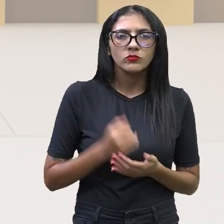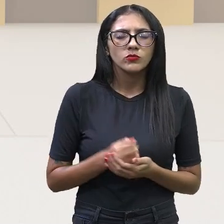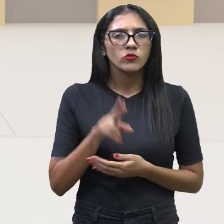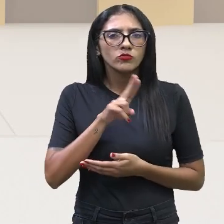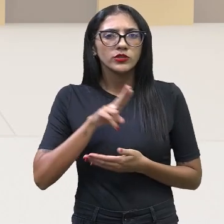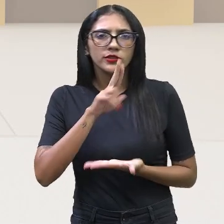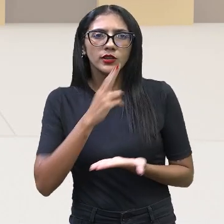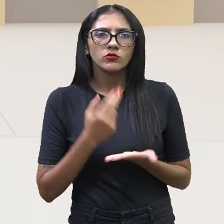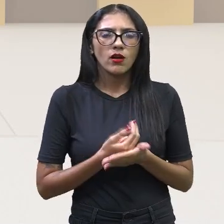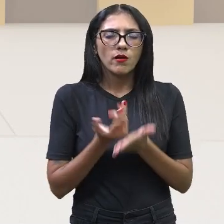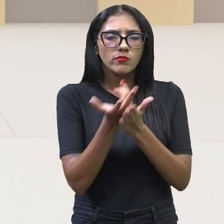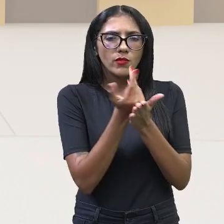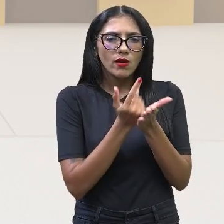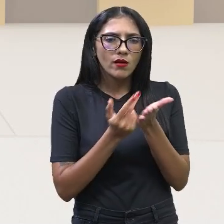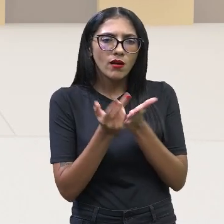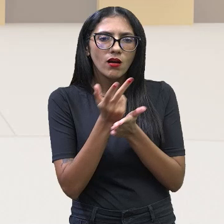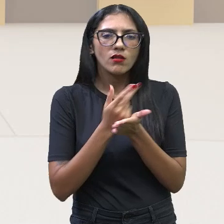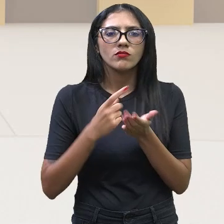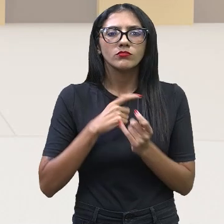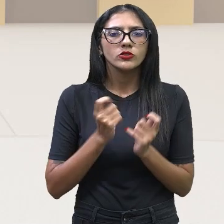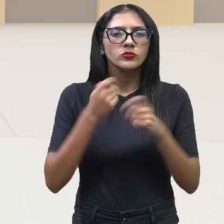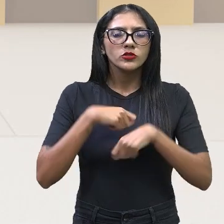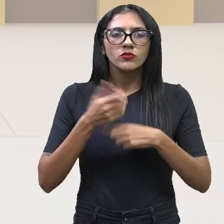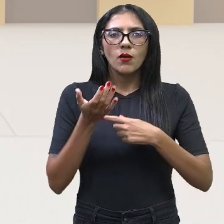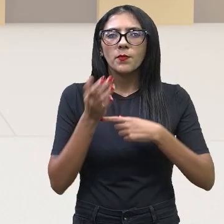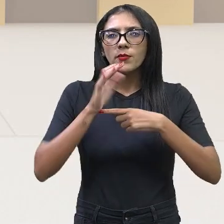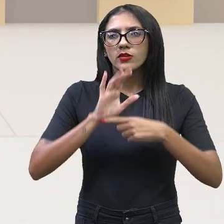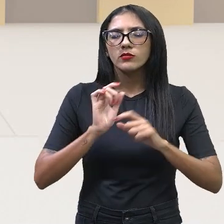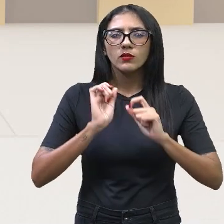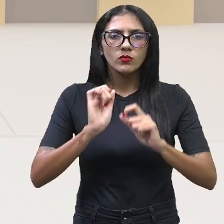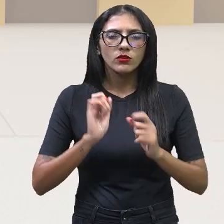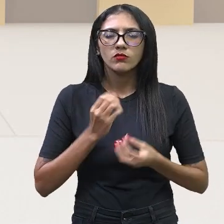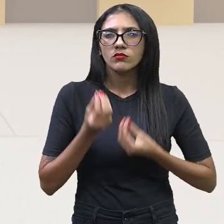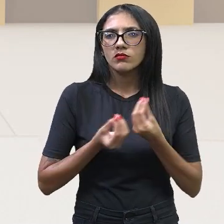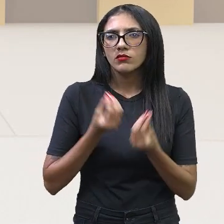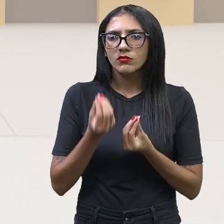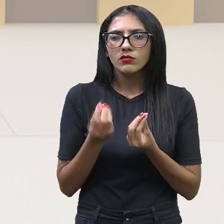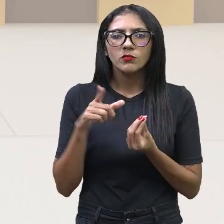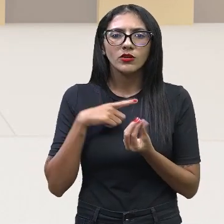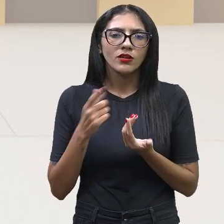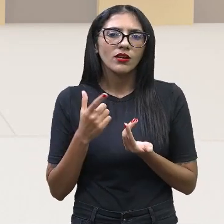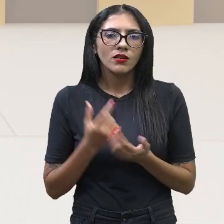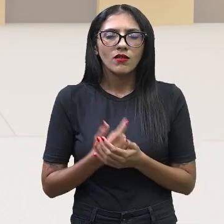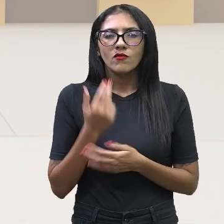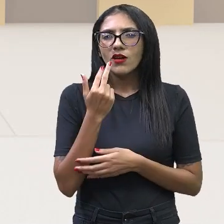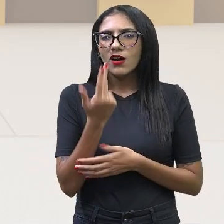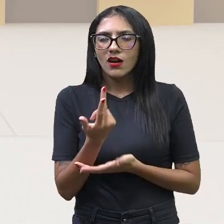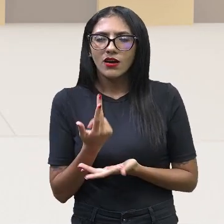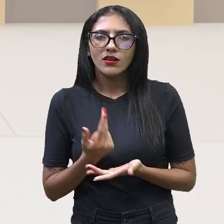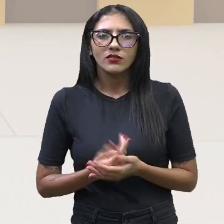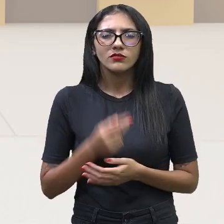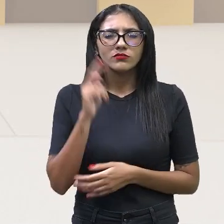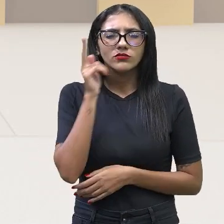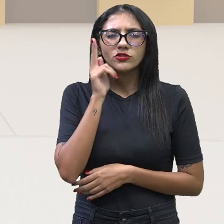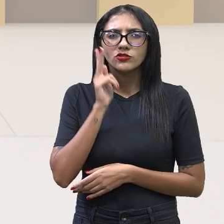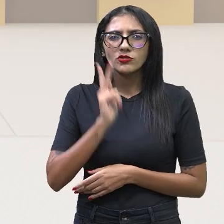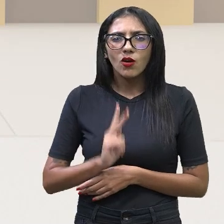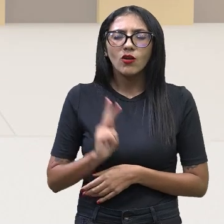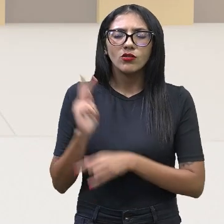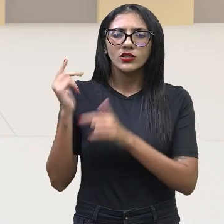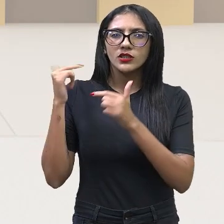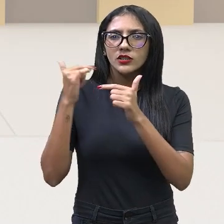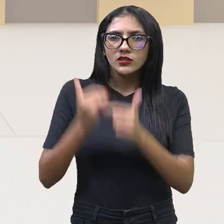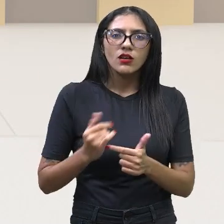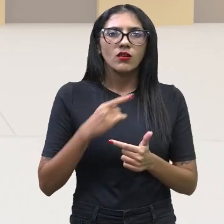bastante eficiente, né? Para demonstrar o quê? Pequenos atos ou falas que, mesmo sem intenção,